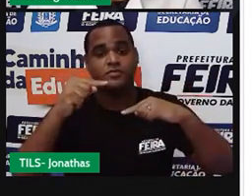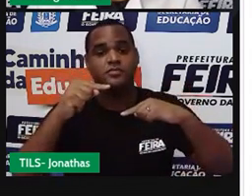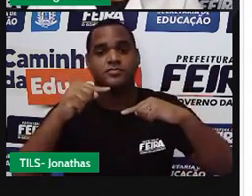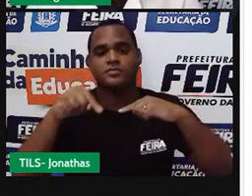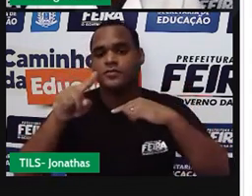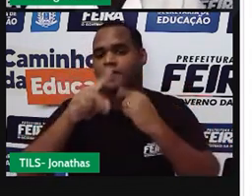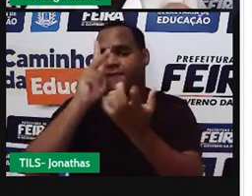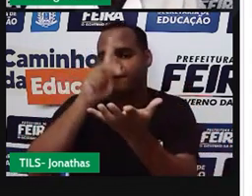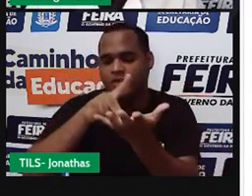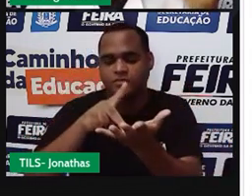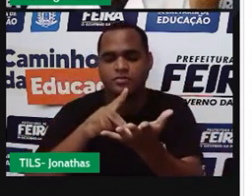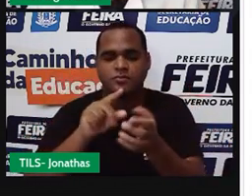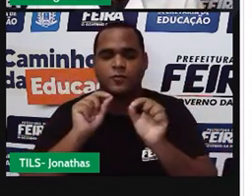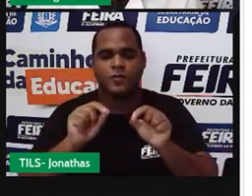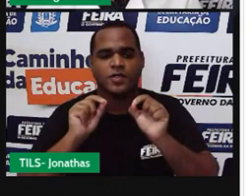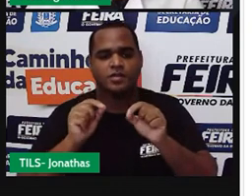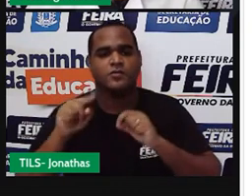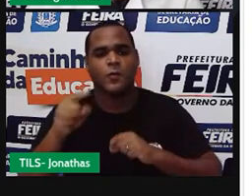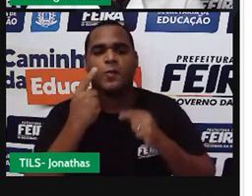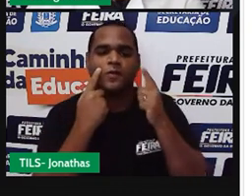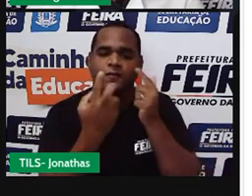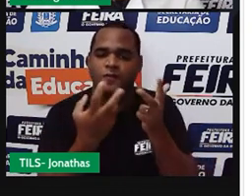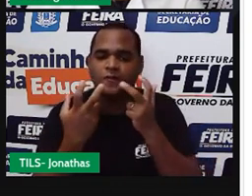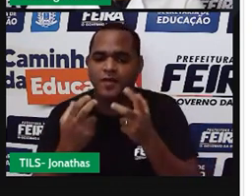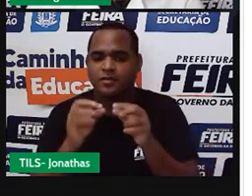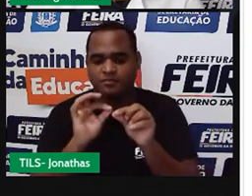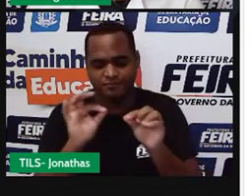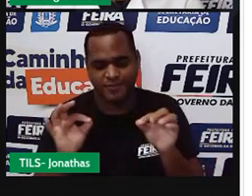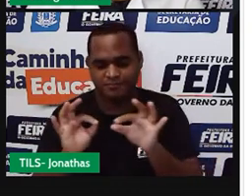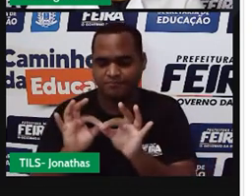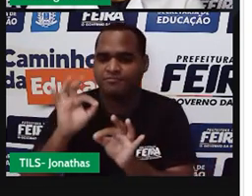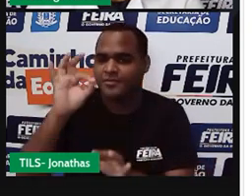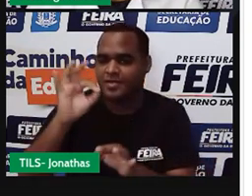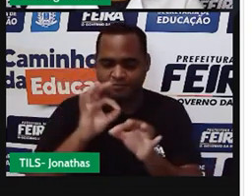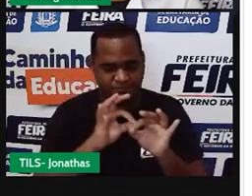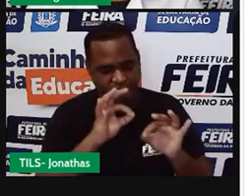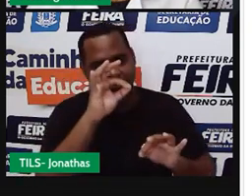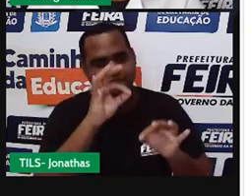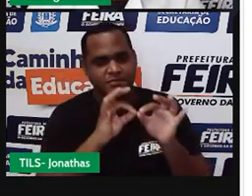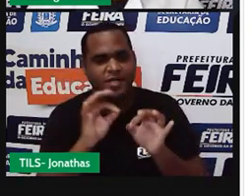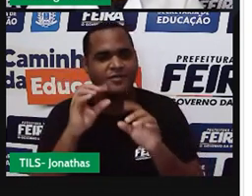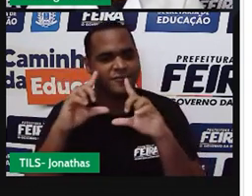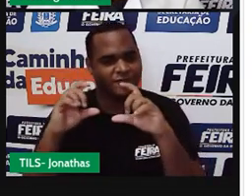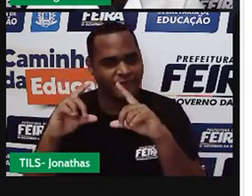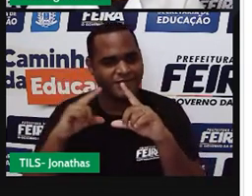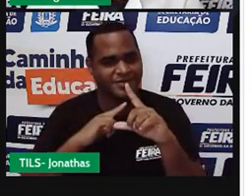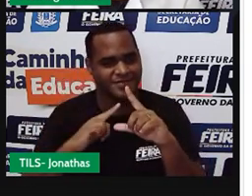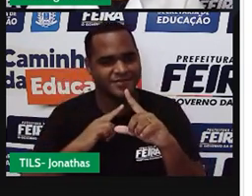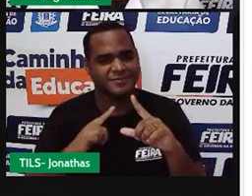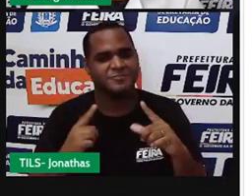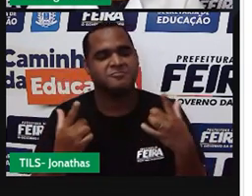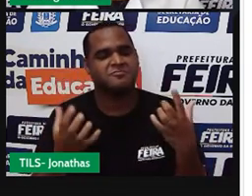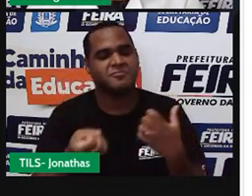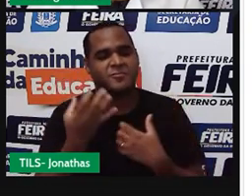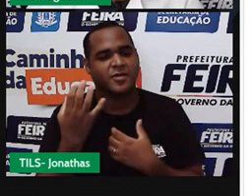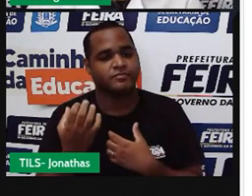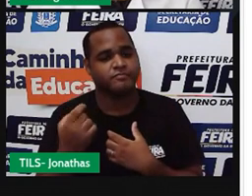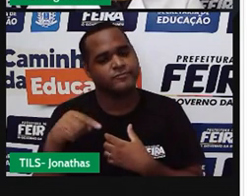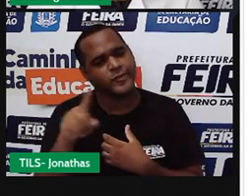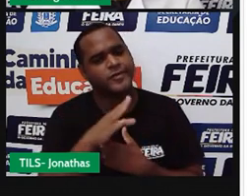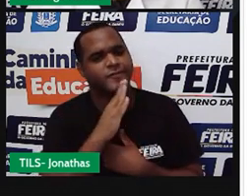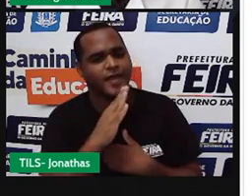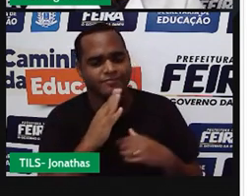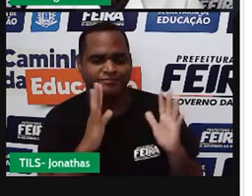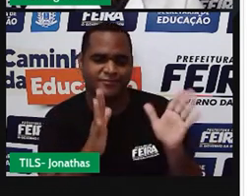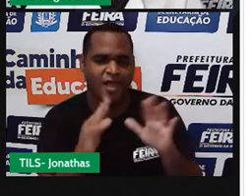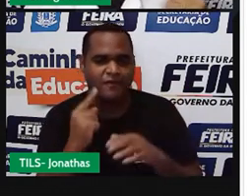bandeira do Brasil olhando para as medidas que estão na imagem certo bom como a gente já viu